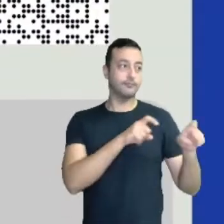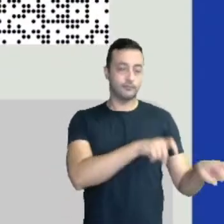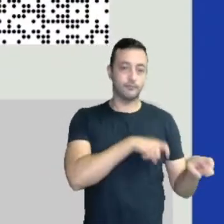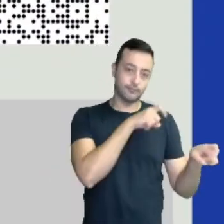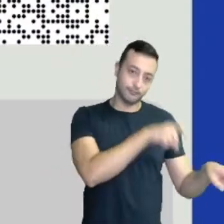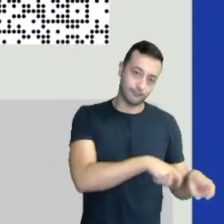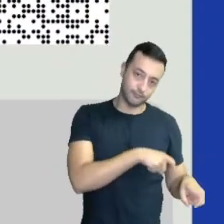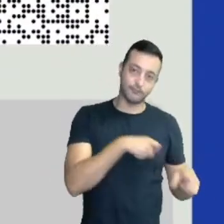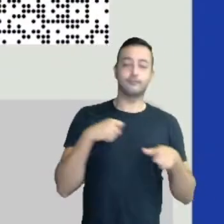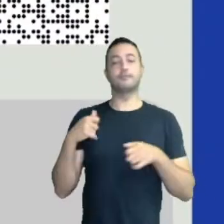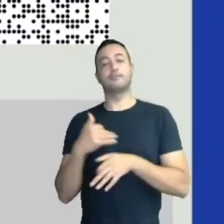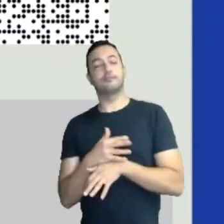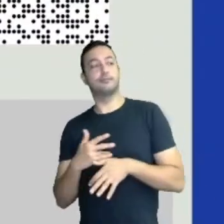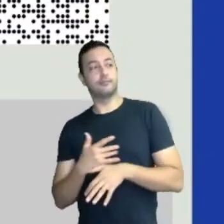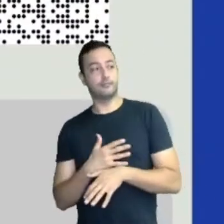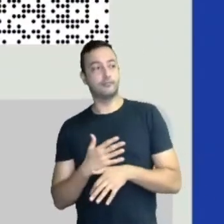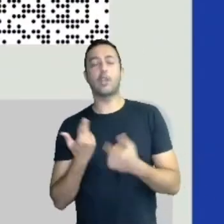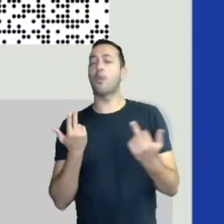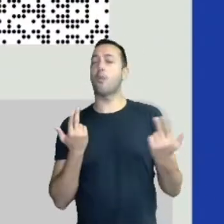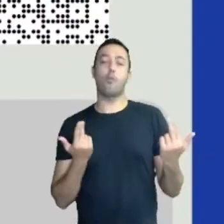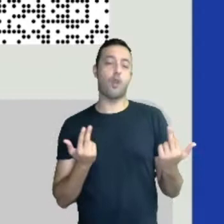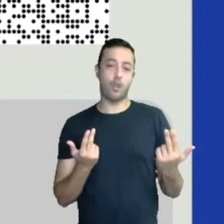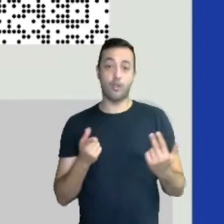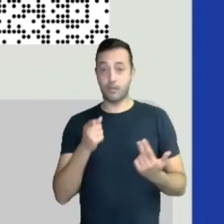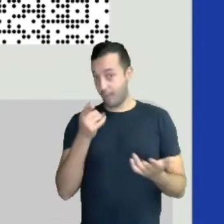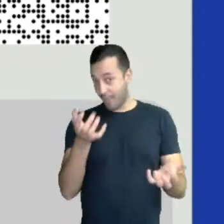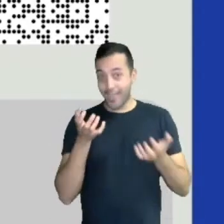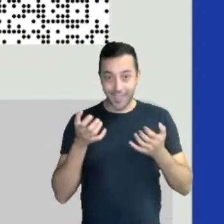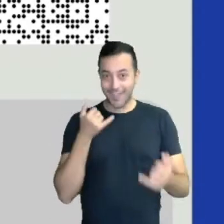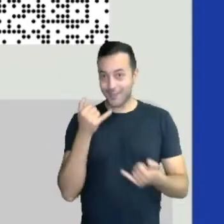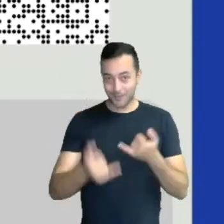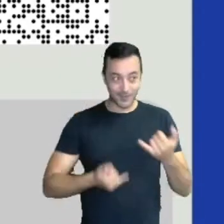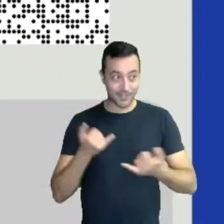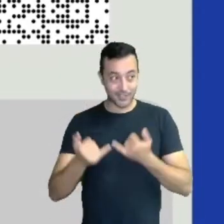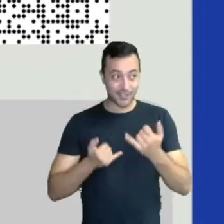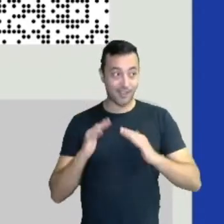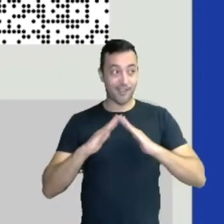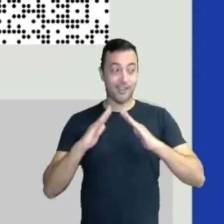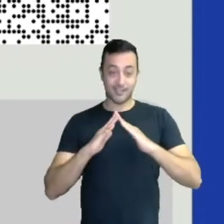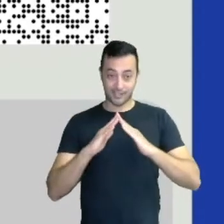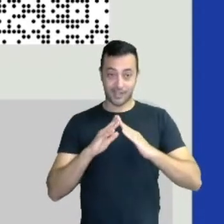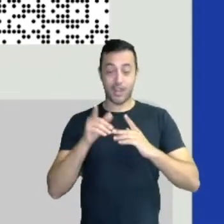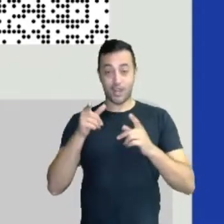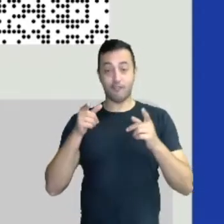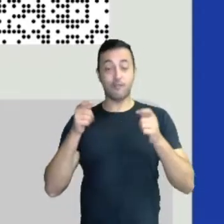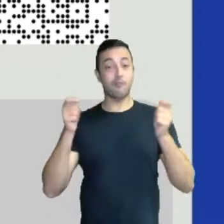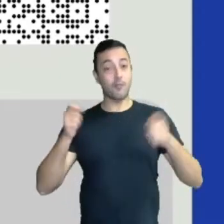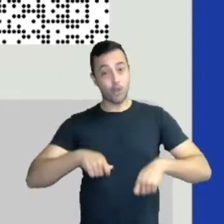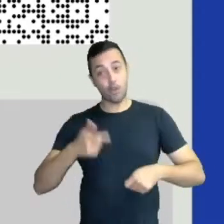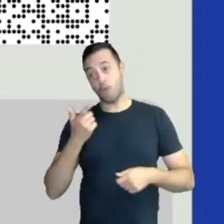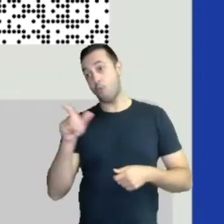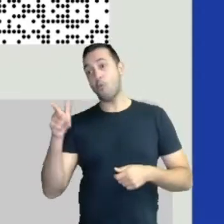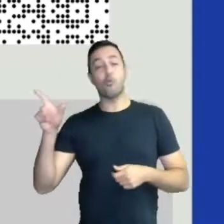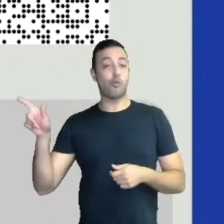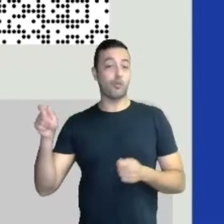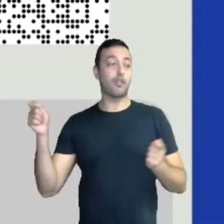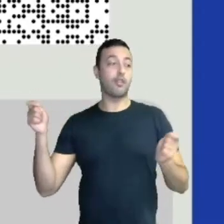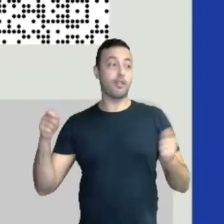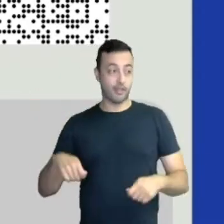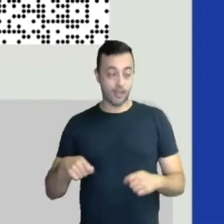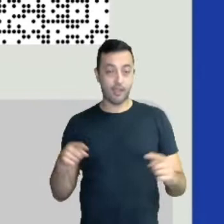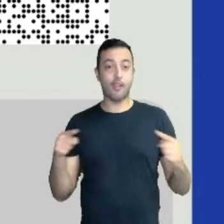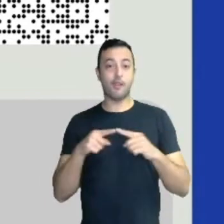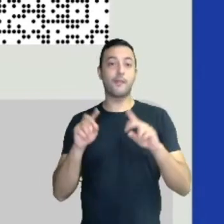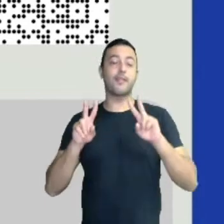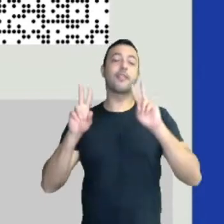rural e zona urbana. Da mesma forma, se você quiser jogar o joguinho aí na sua casa e ter acesso a outros que remetam a